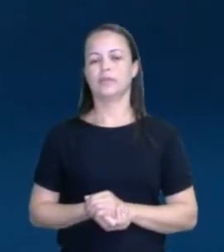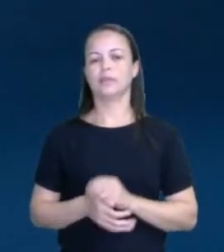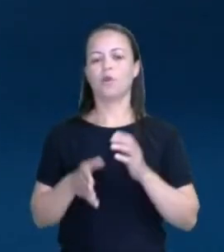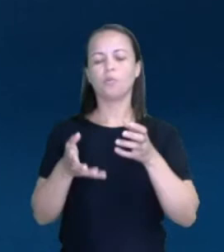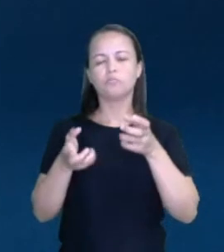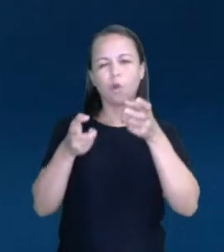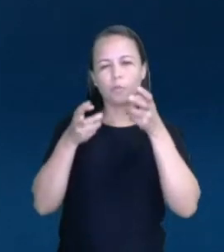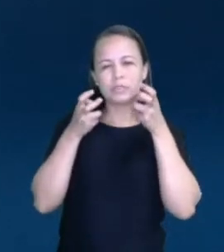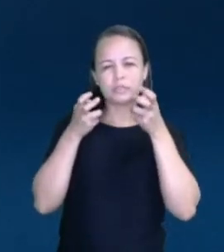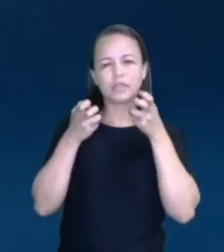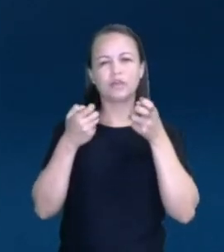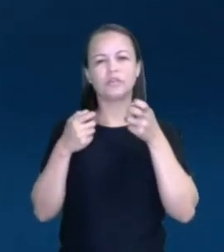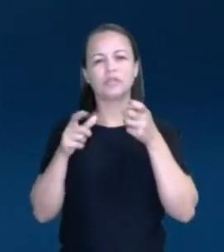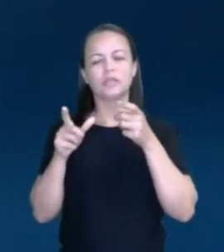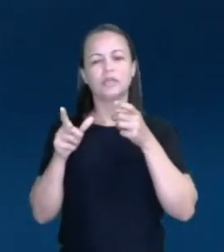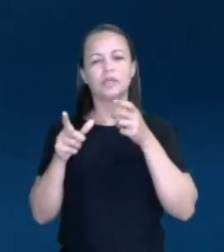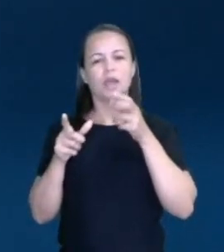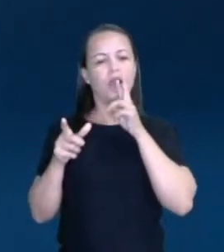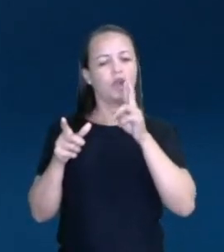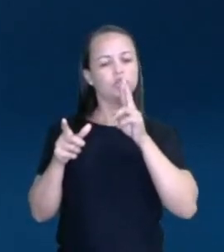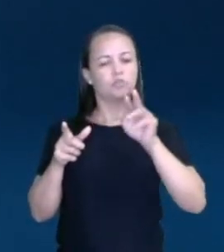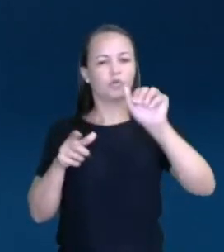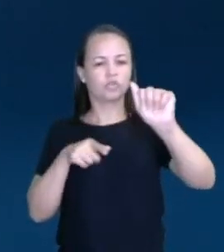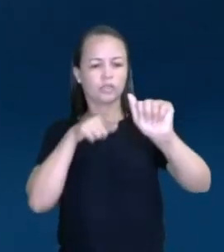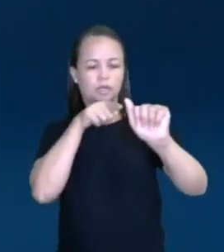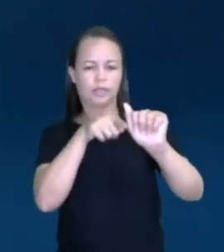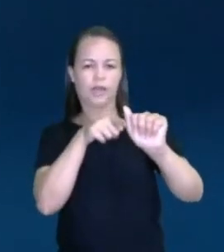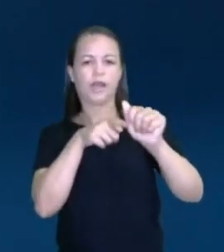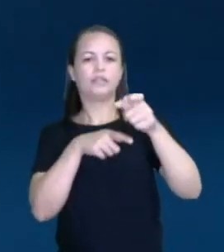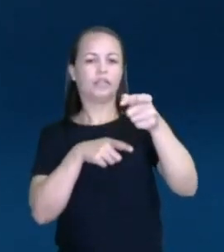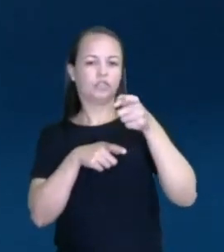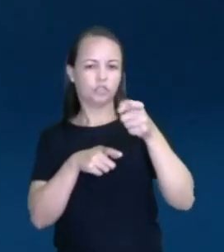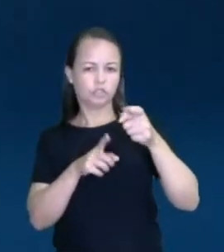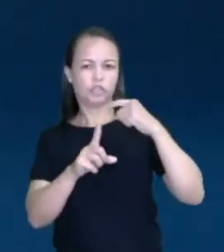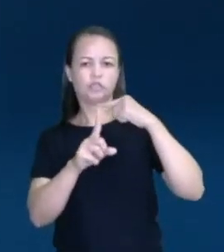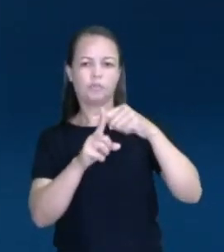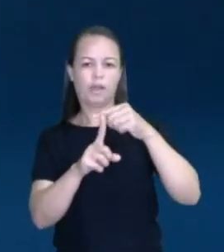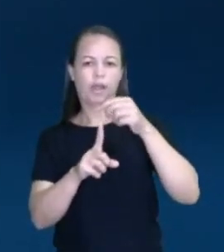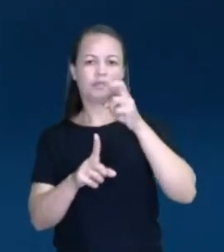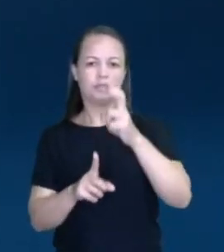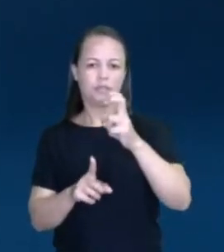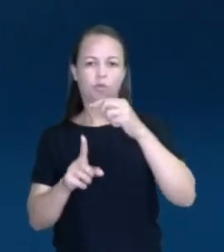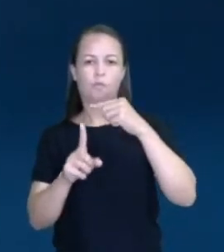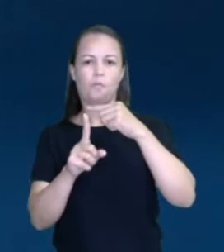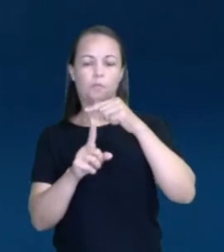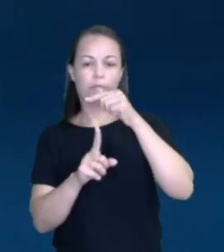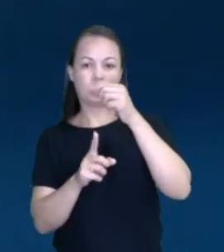é composta de 3 termos. Ela tem o x, o mais 5 e o 7.